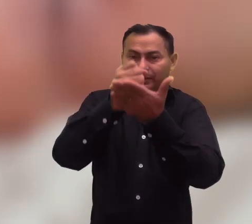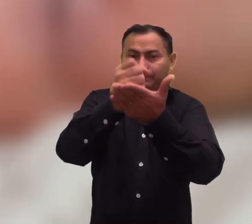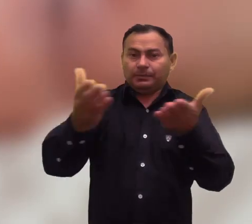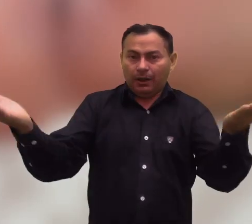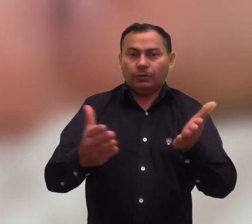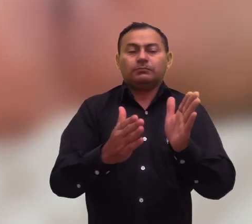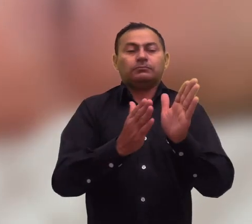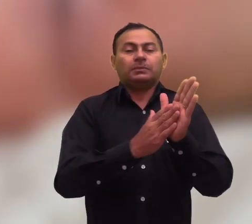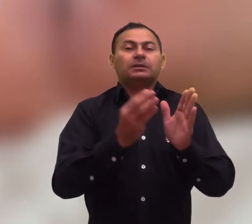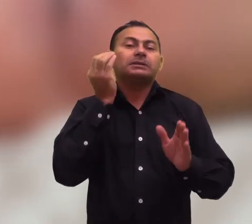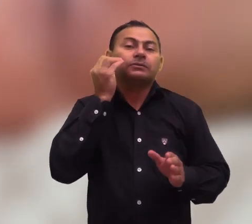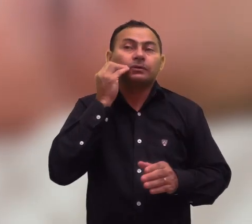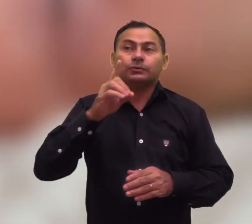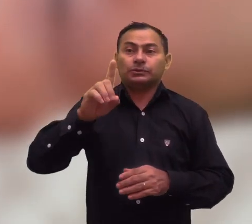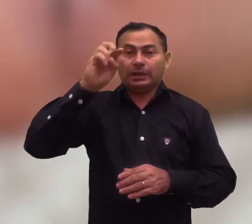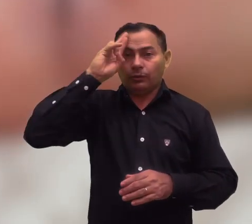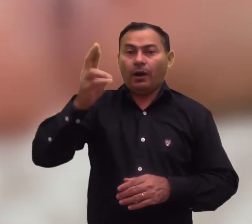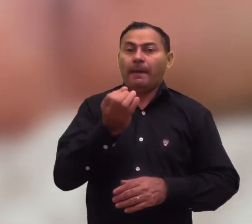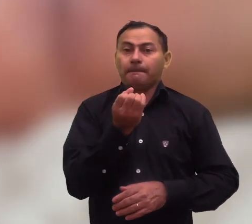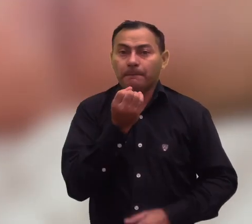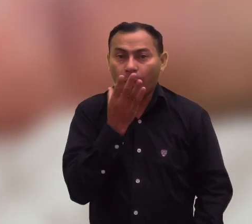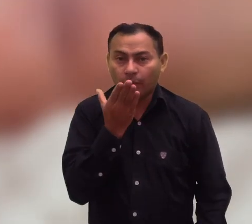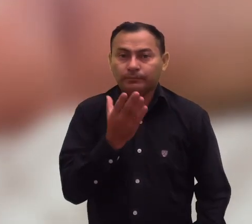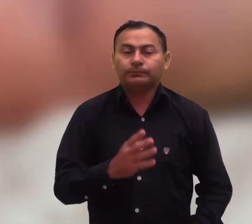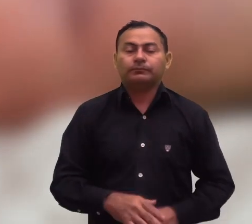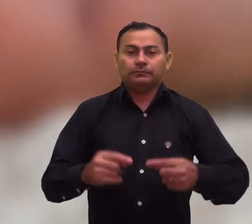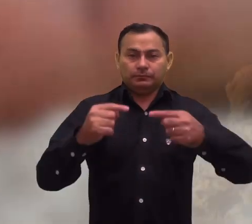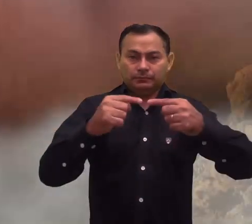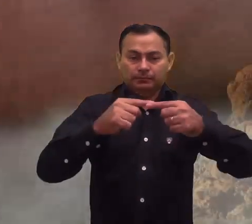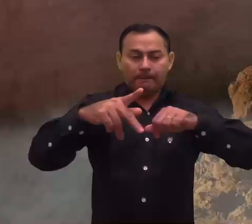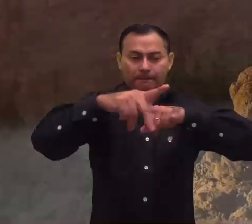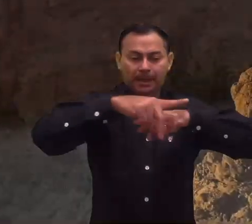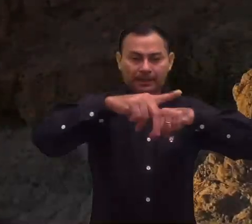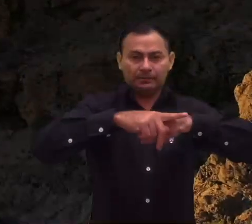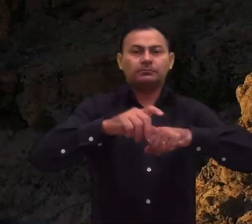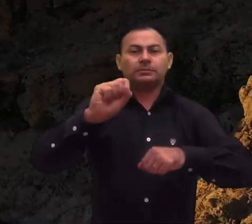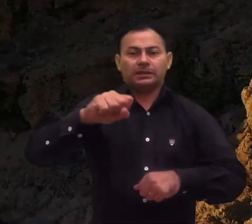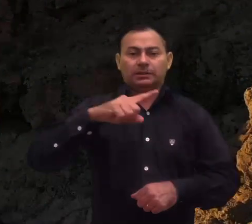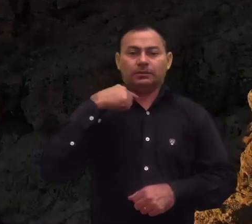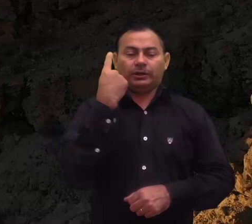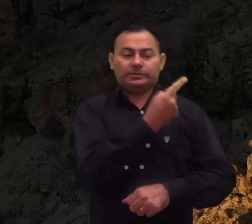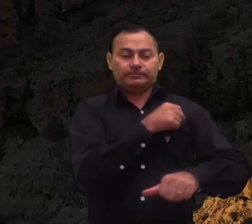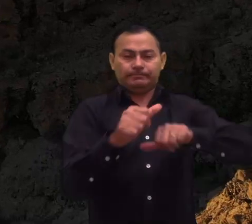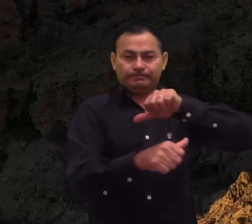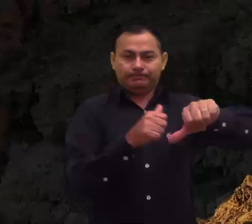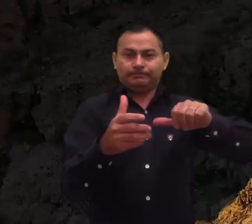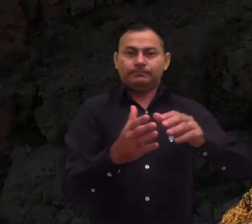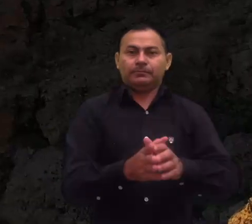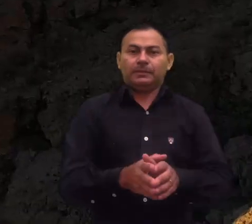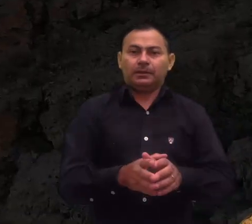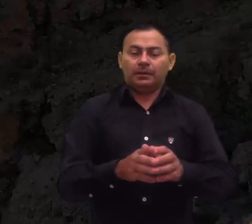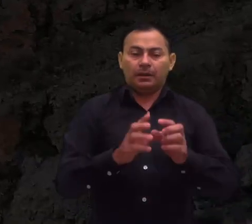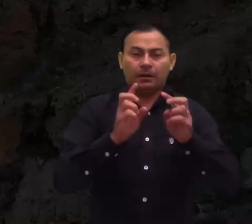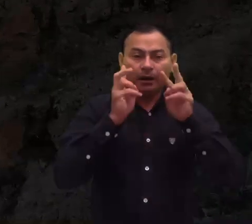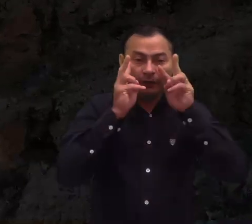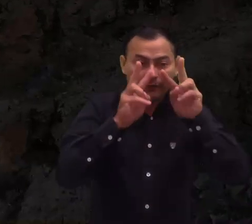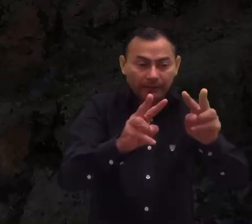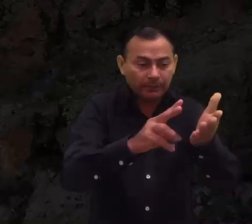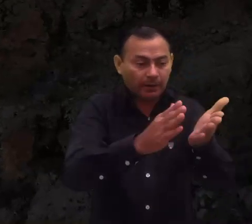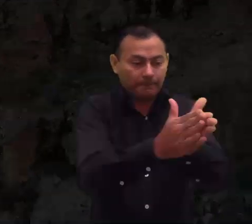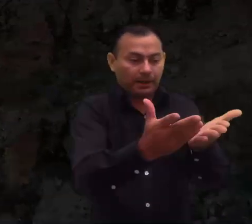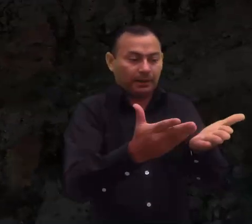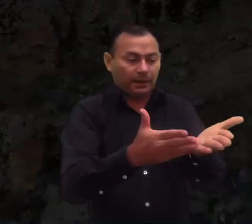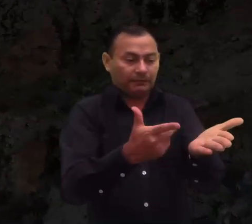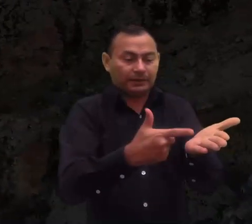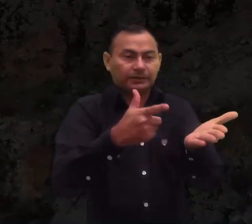para a salvação, agora que provaram que o Senhor é bom. De acordo com Pedro, é assim que nascemos de novo. Ouvimos